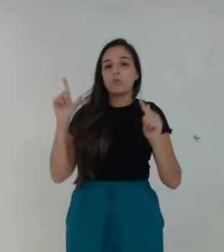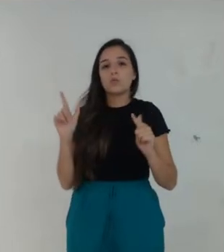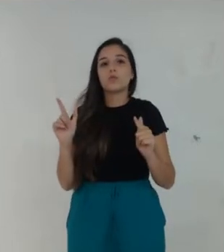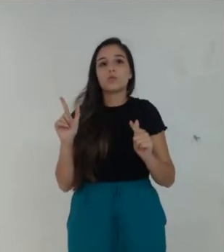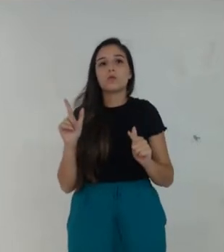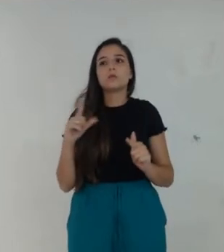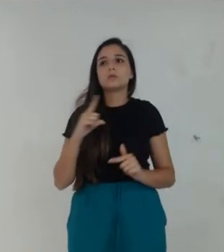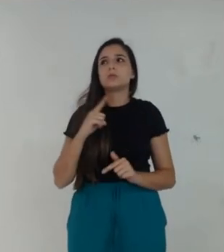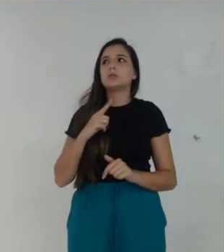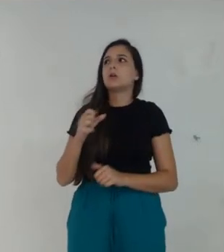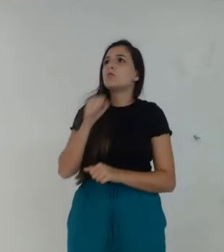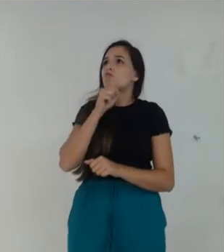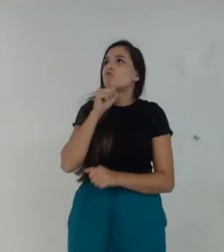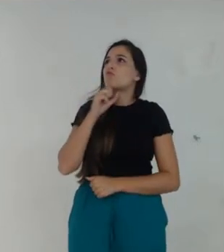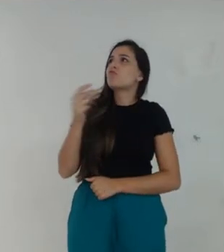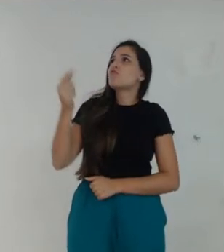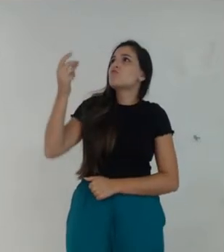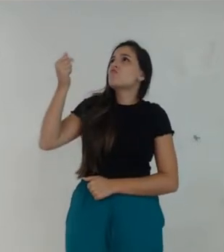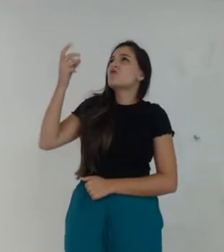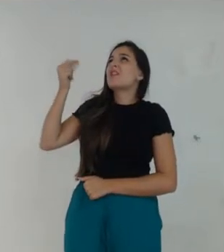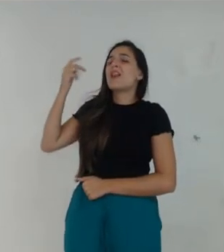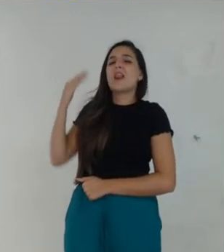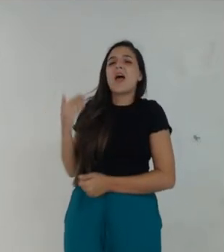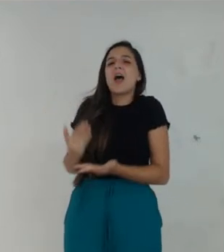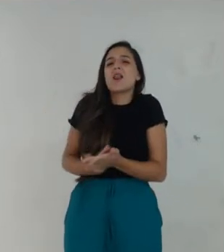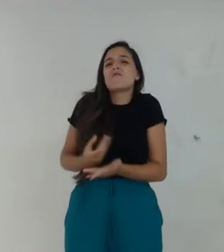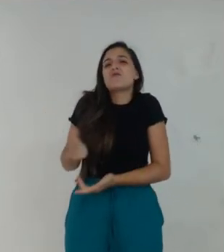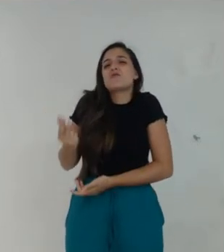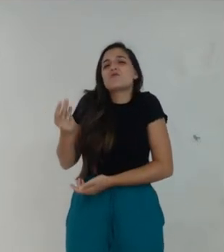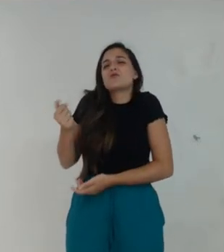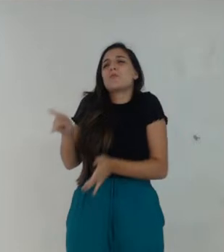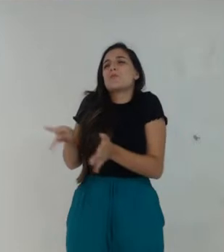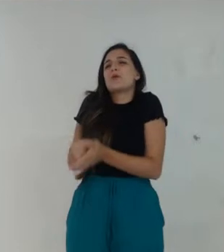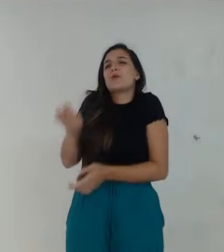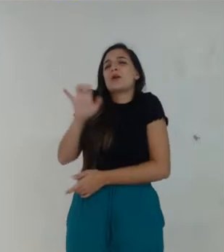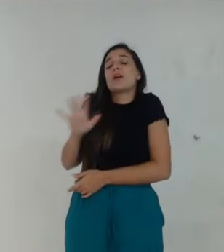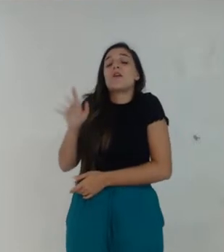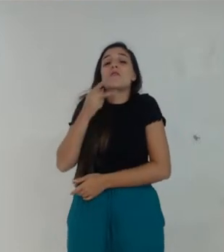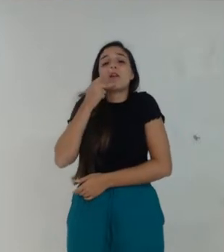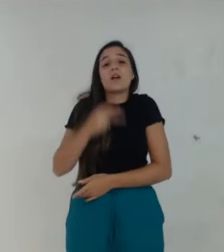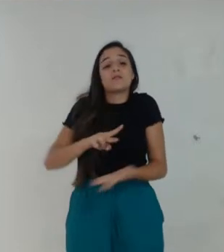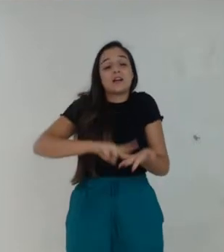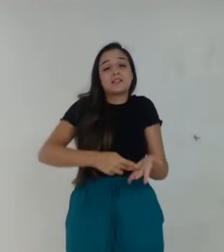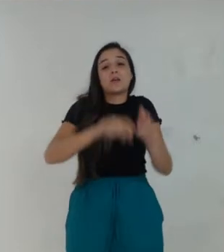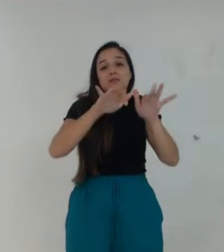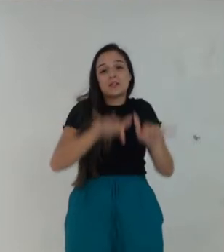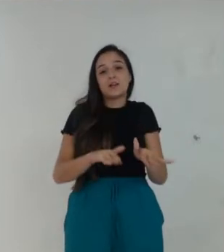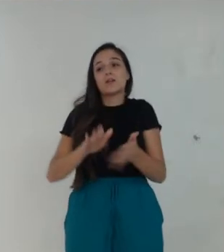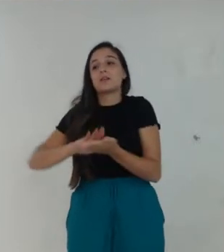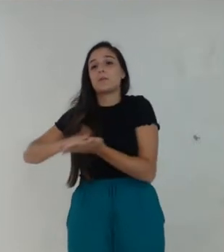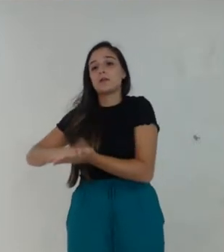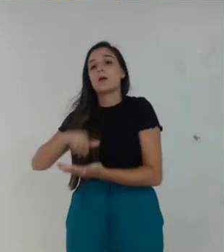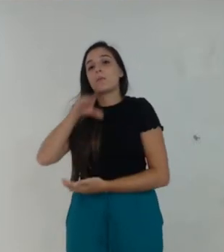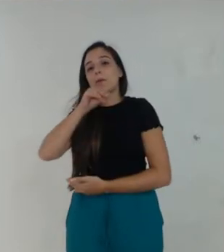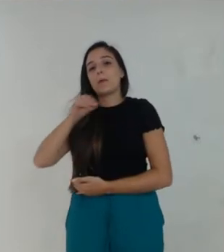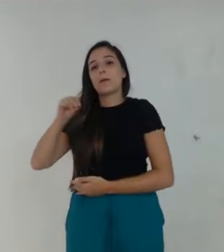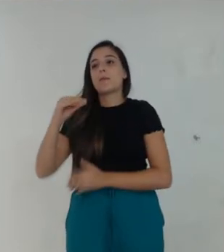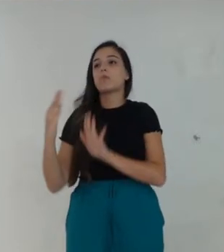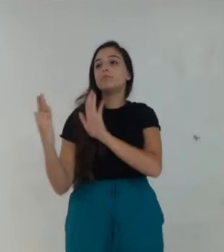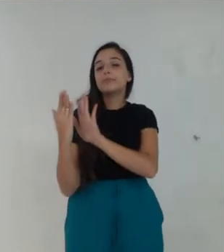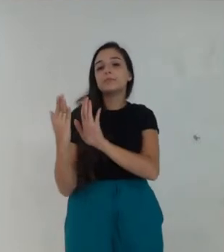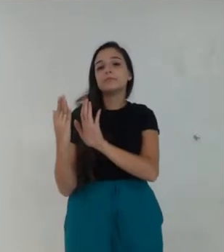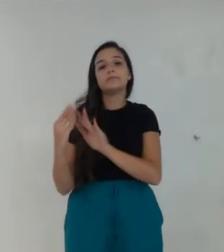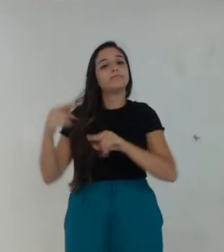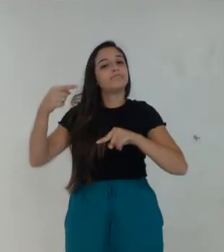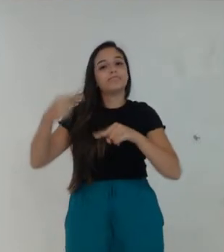aquela época, lá no livreto da União Europeia, que diziam que a tradução é escrita e a interpretação é falada, é oral, já não nos